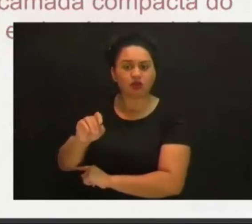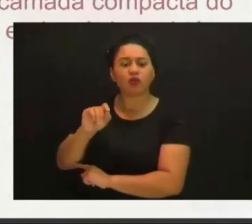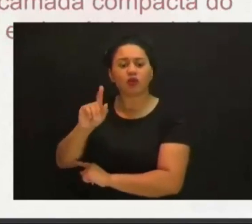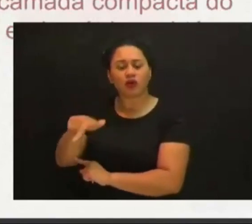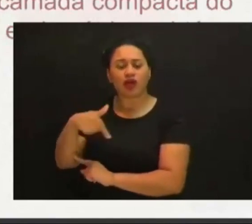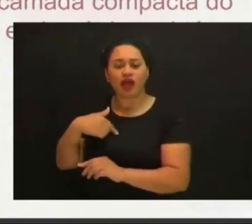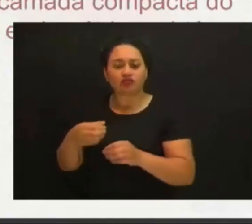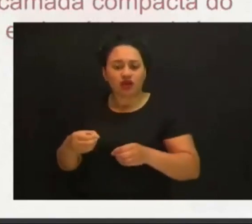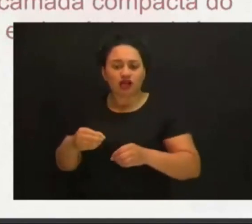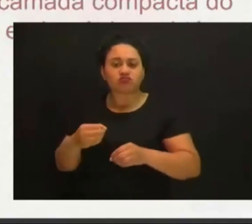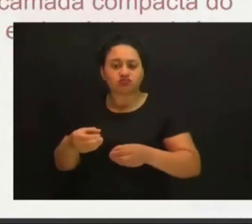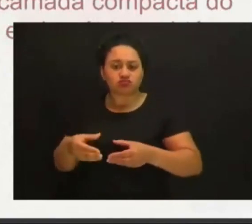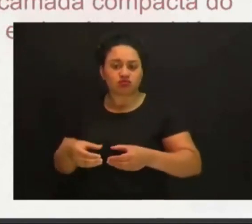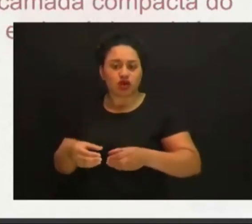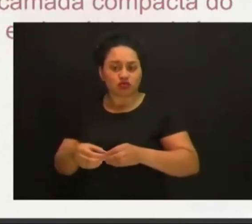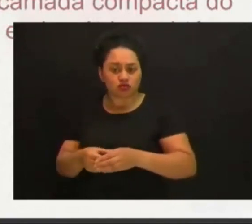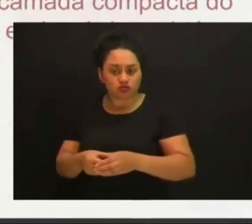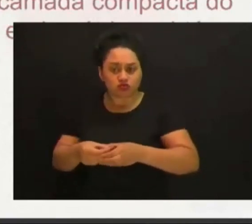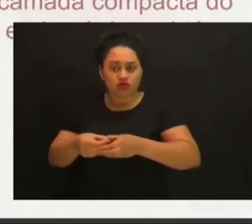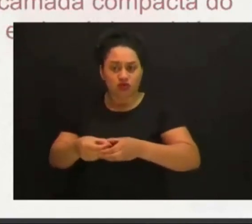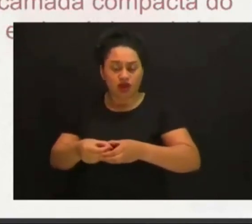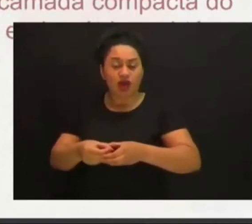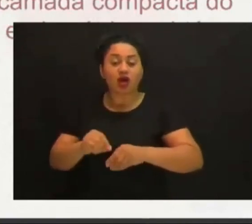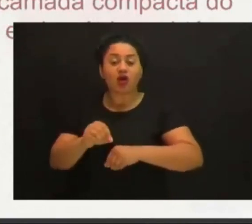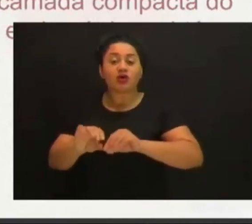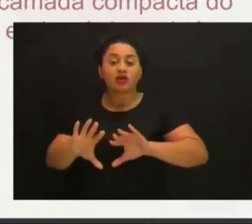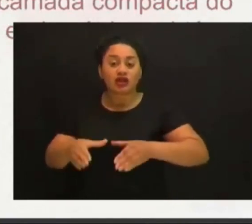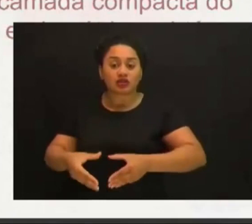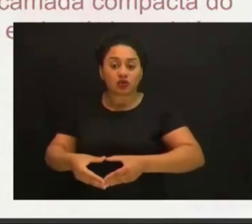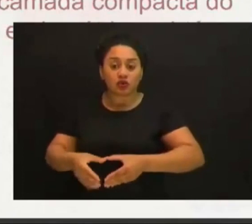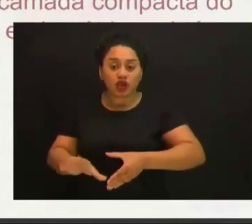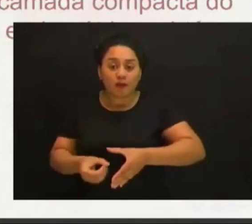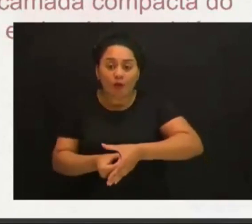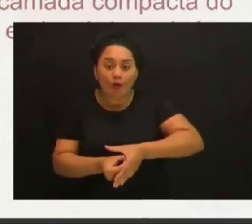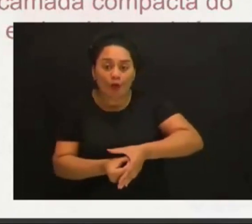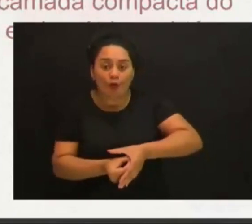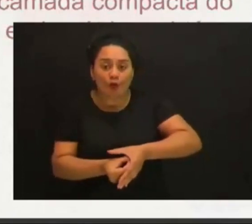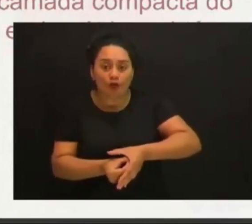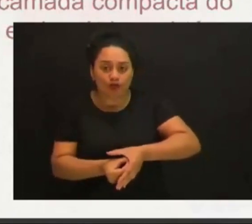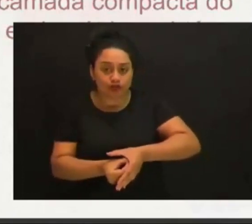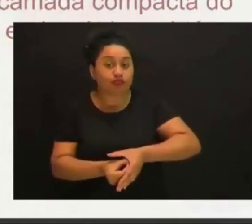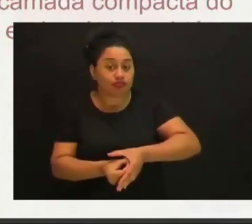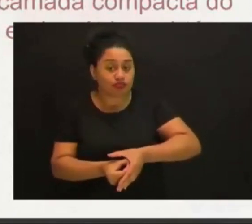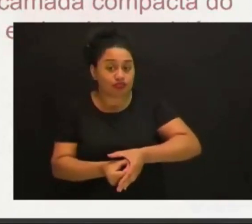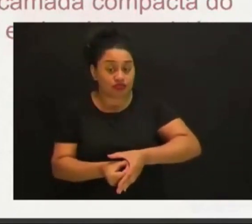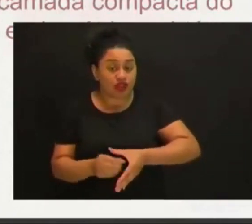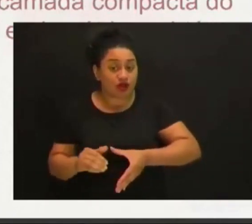óvulo fecundado, este zigoto, que vai grudar na parede do útero. Tá? É este o processo.